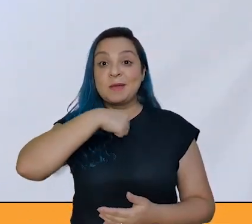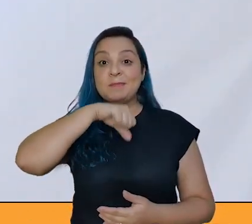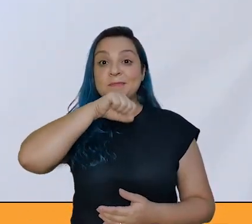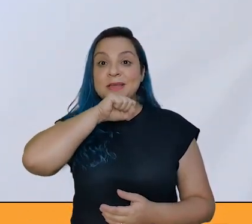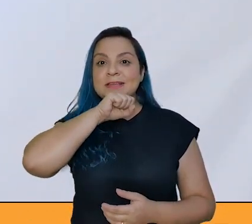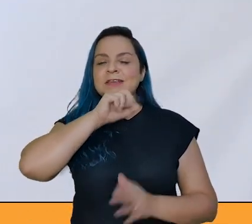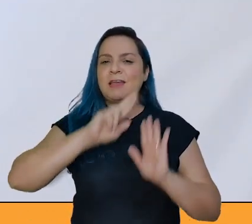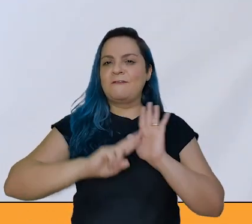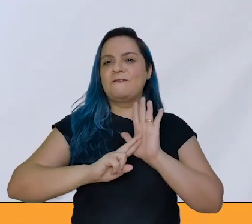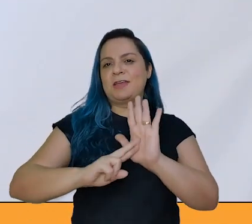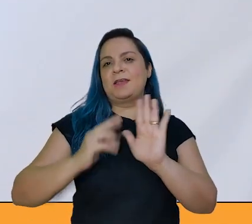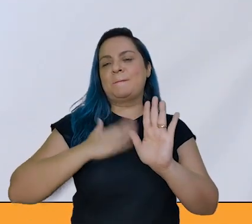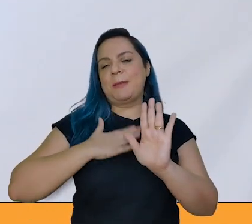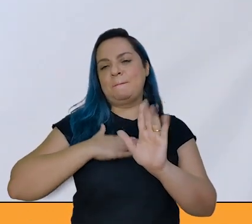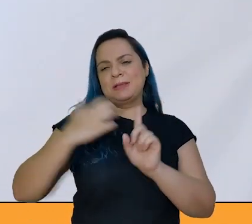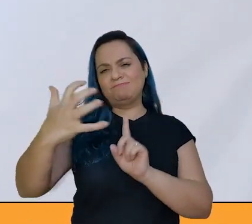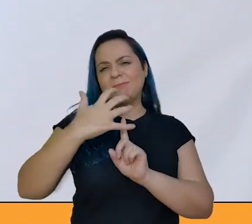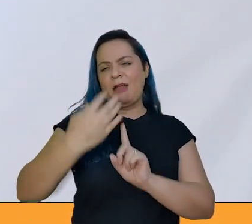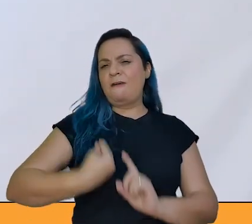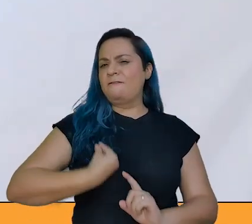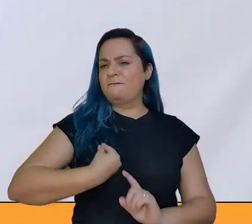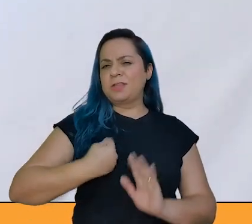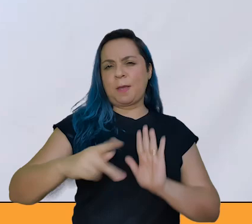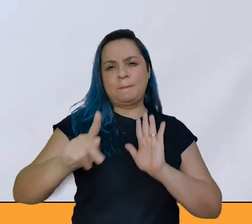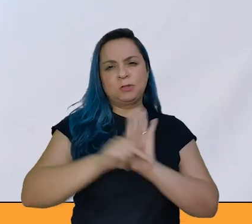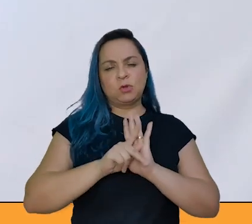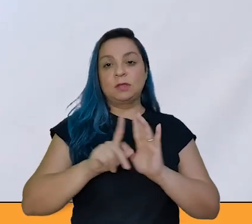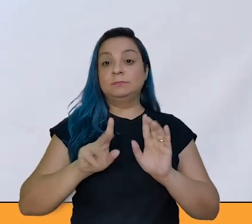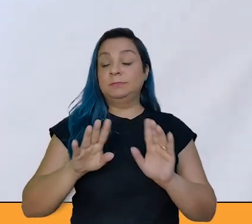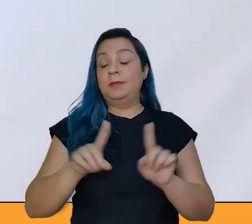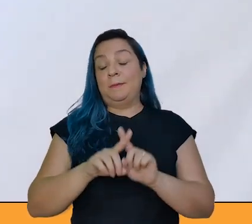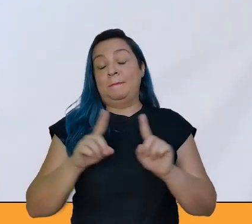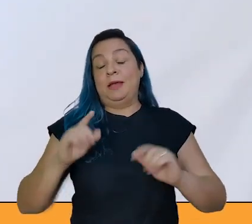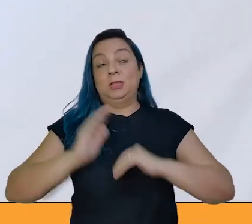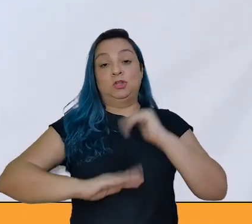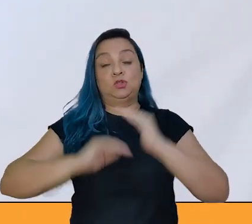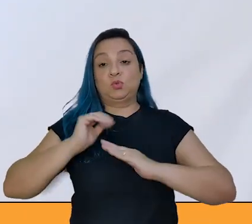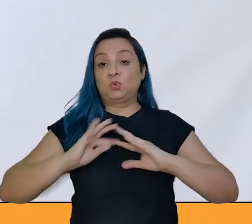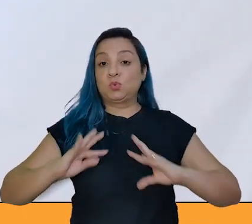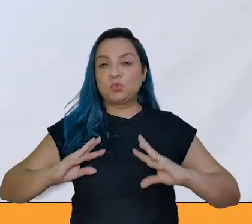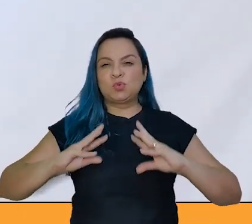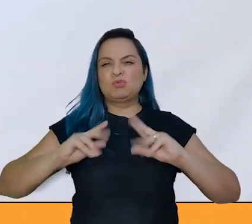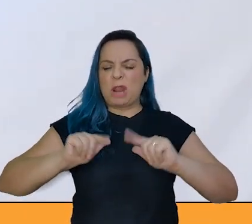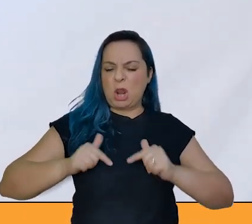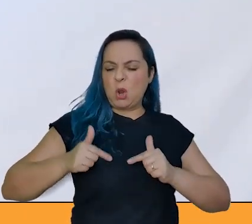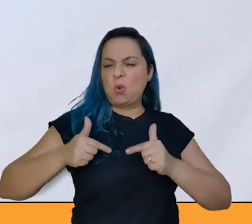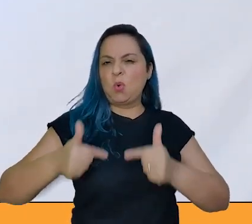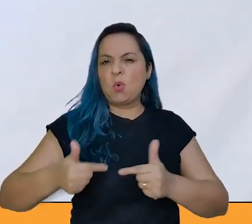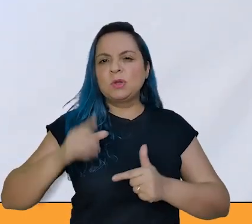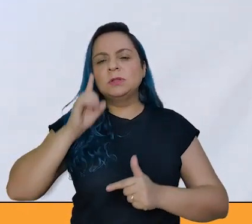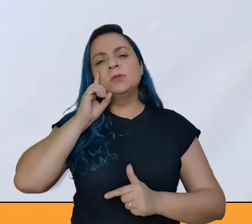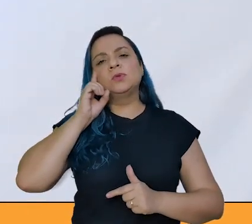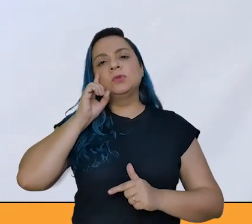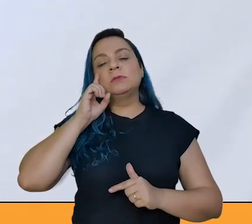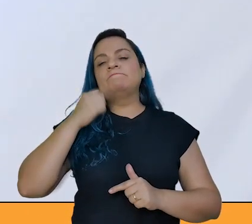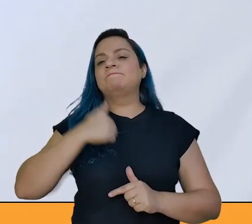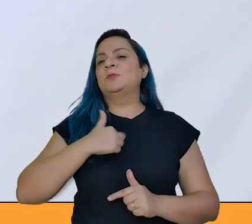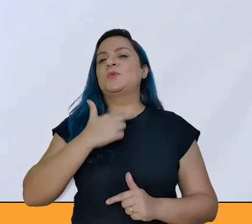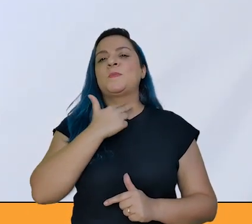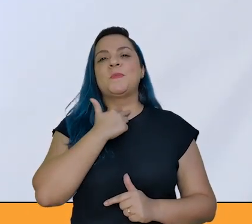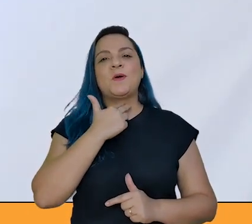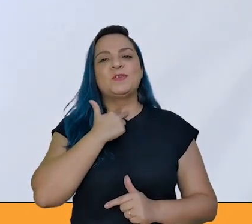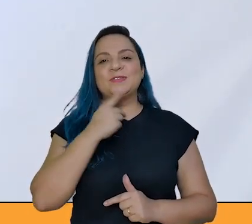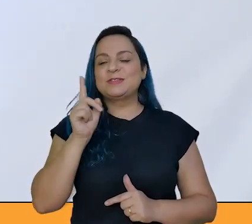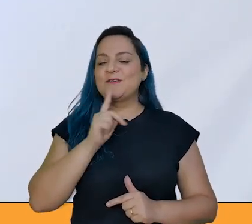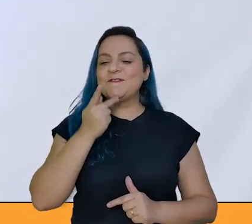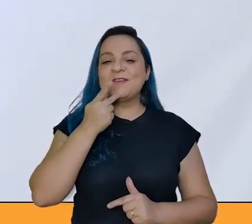torna uma grande referência para mim, não só na vida pessoal, mas nos fazeres e nas lutas diárias. Então, eu não posso